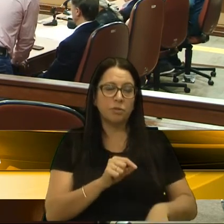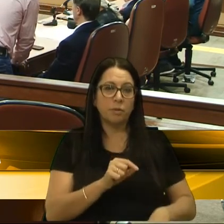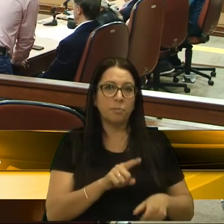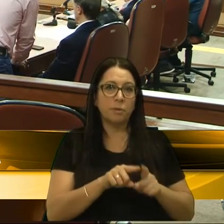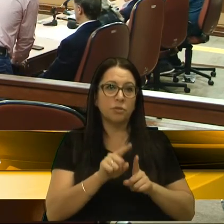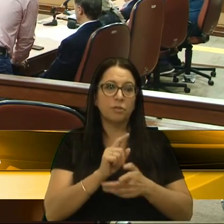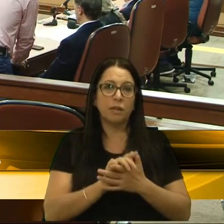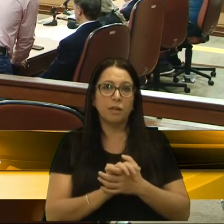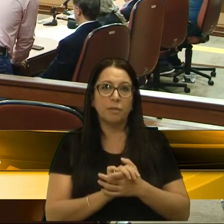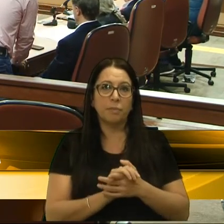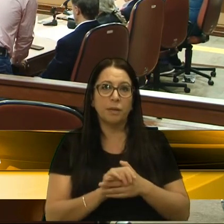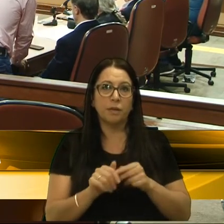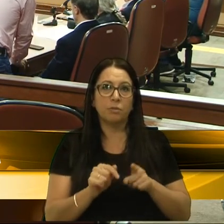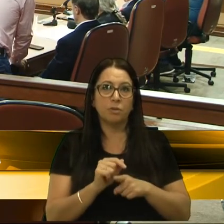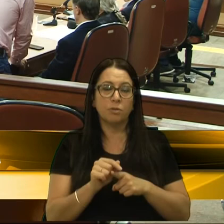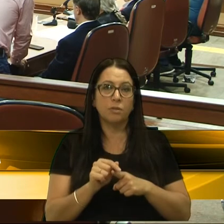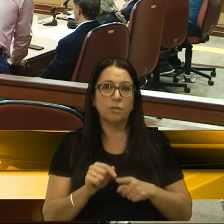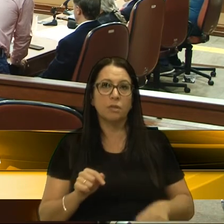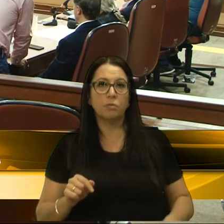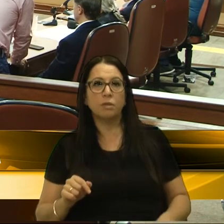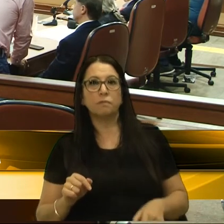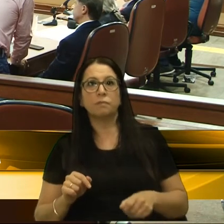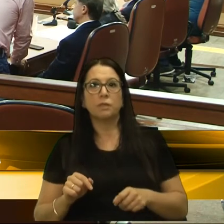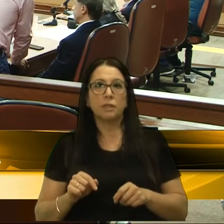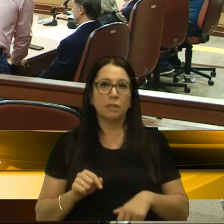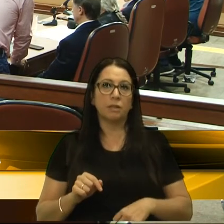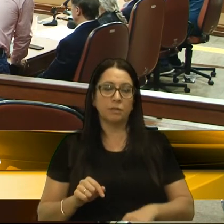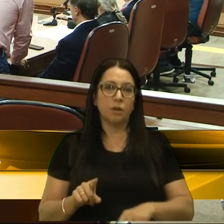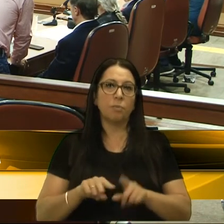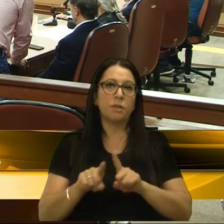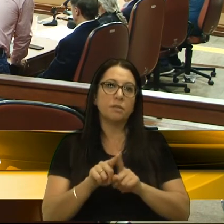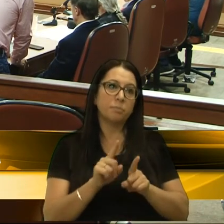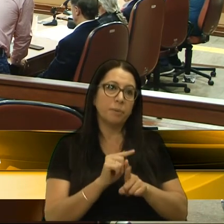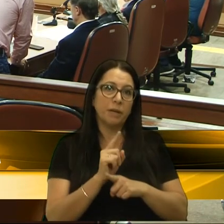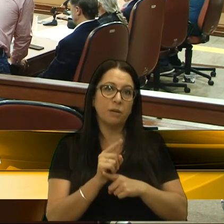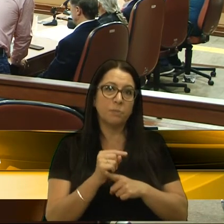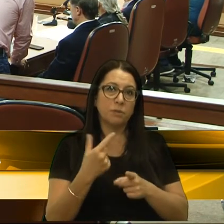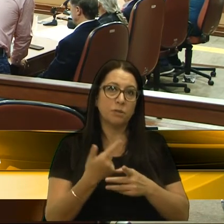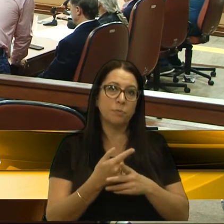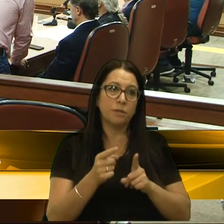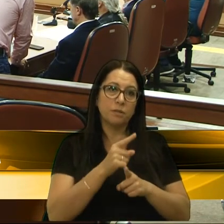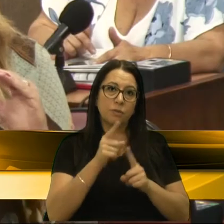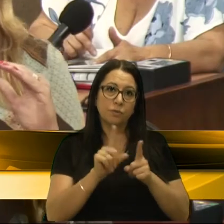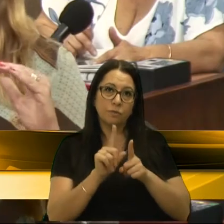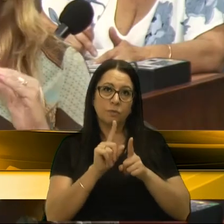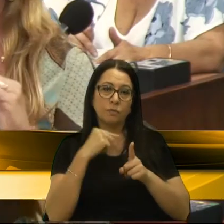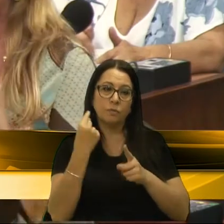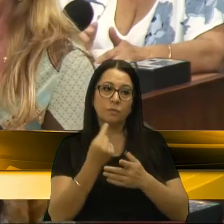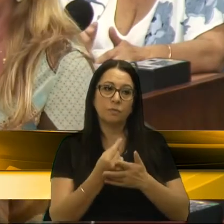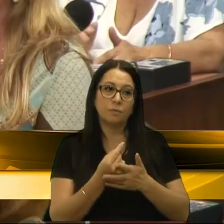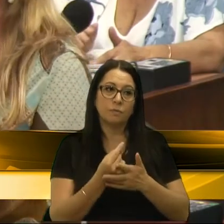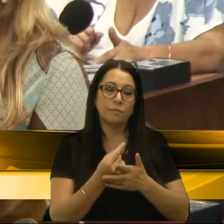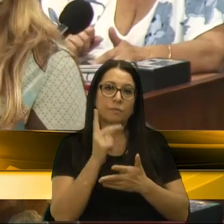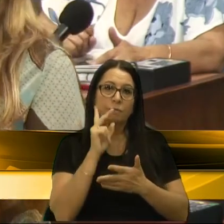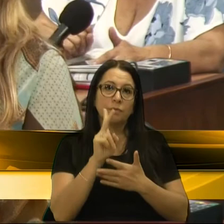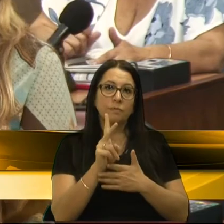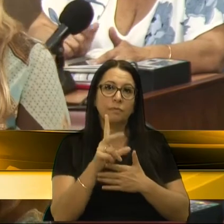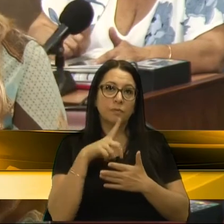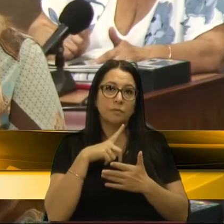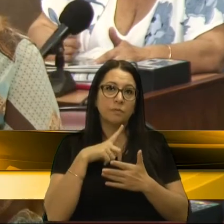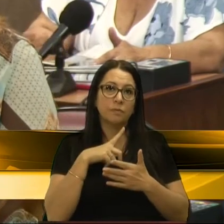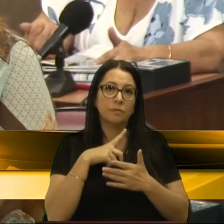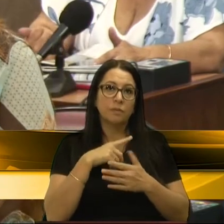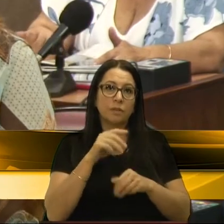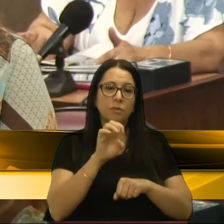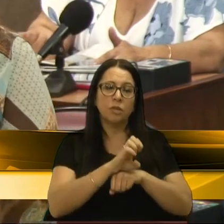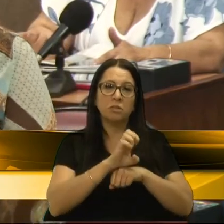linha, vereadora Tati, da questão da prevenção, né? Não sei se é do conhecimento dos senhores, nós temos no estado do